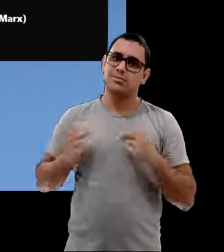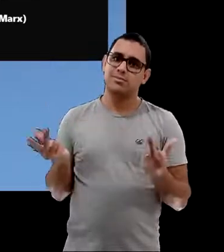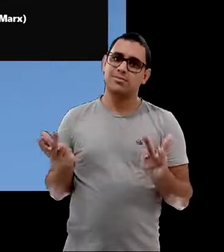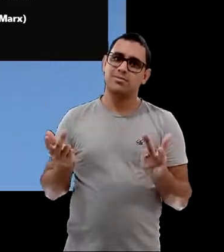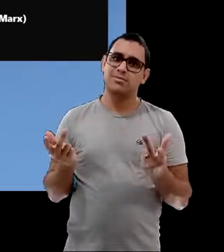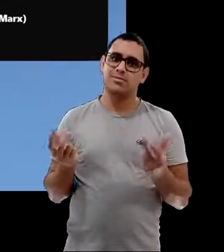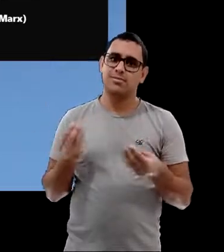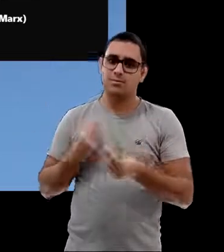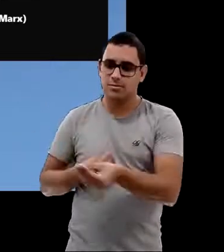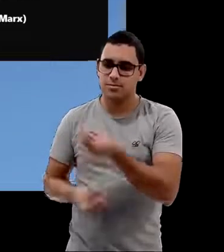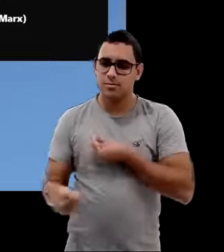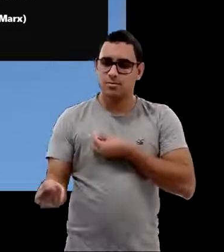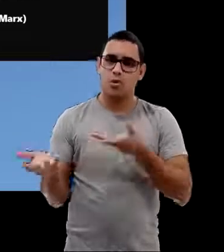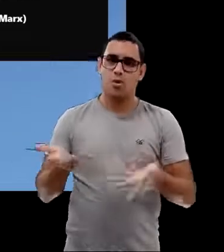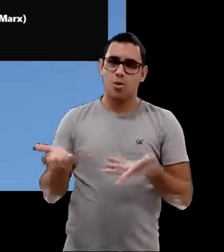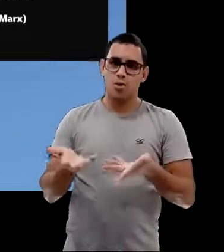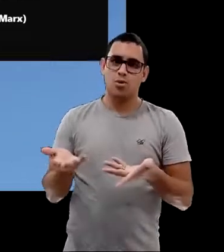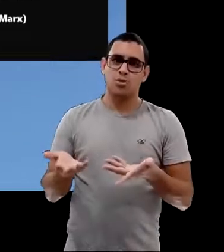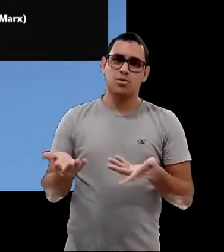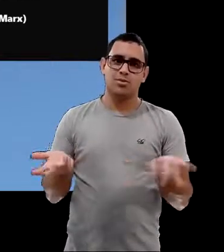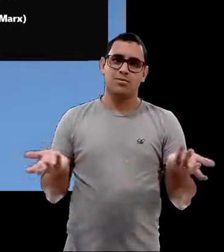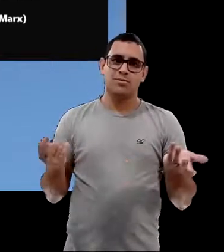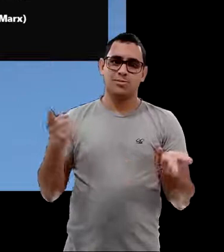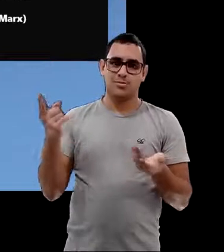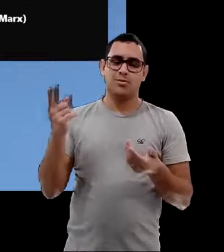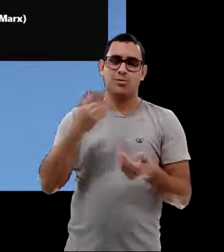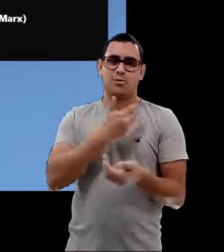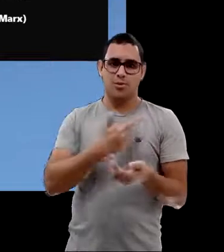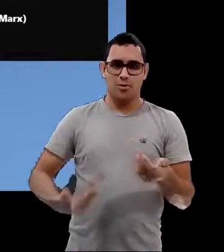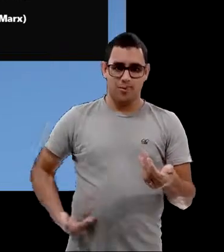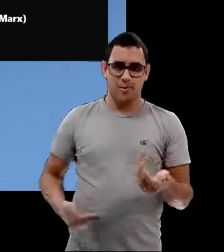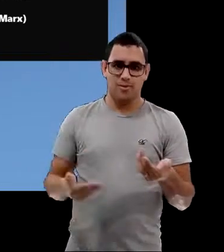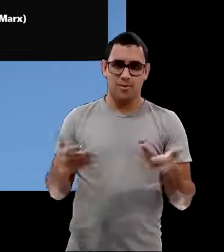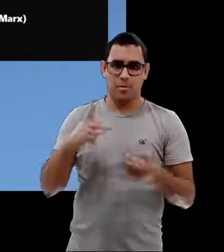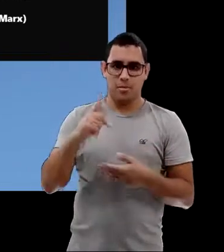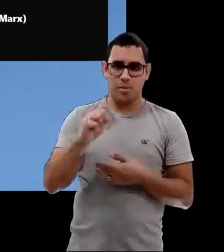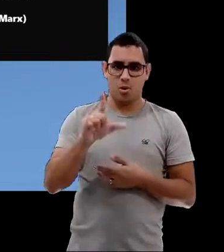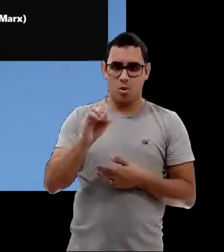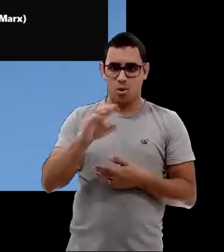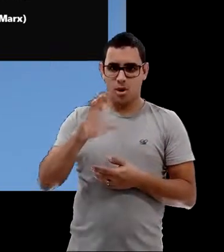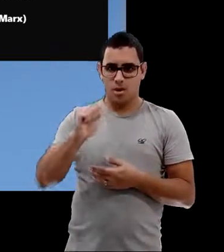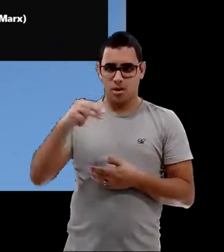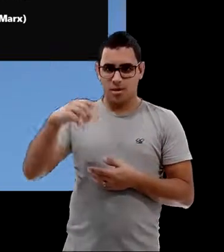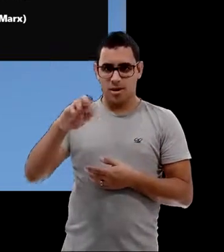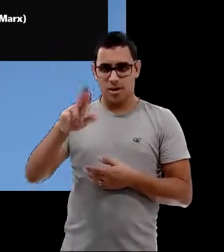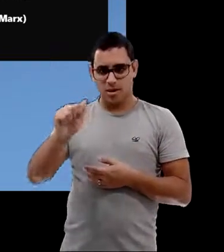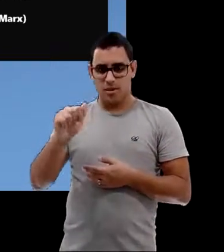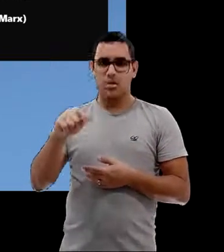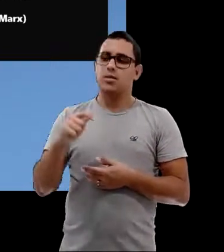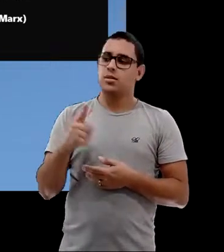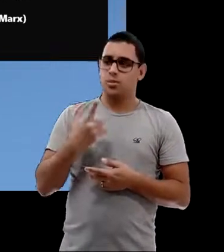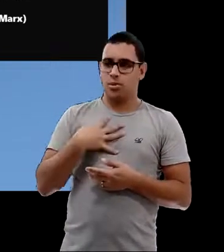herdou. Na verdade, foi transferido para o atual governador, Paulo Câmara, e se herdou para o filho mais